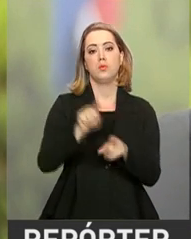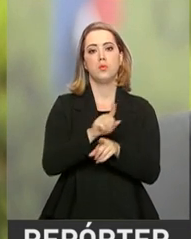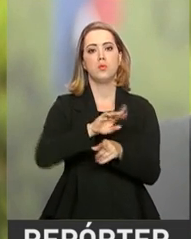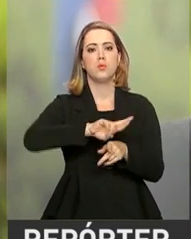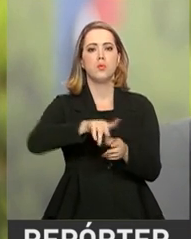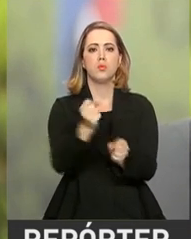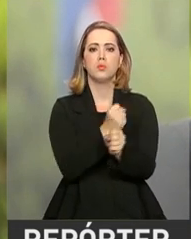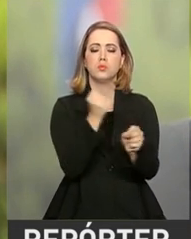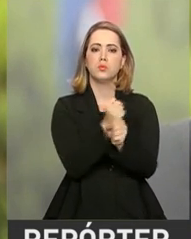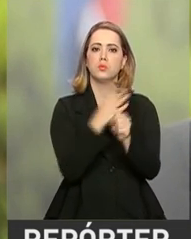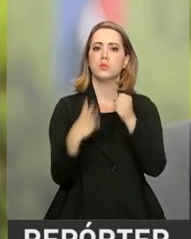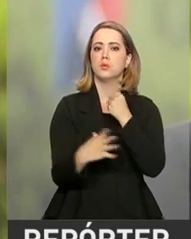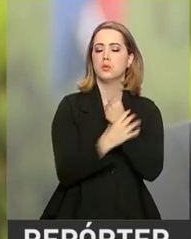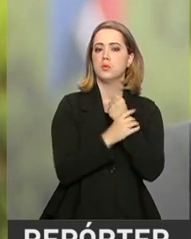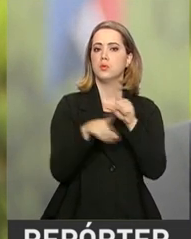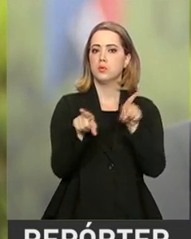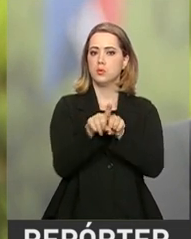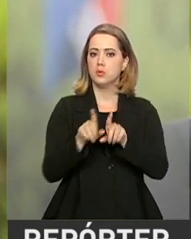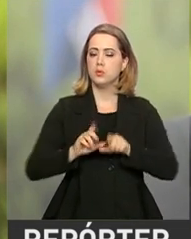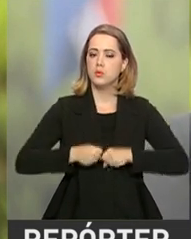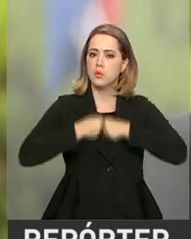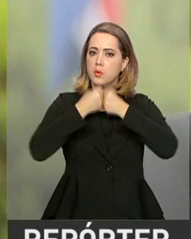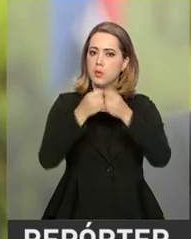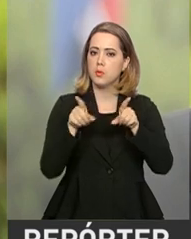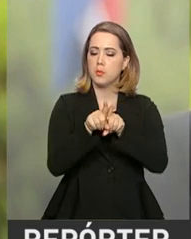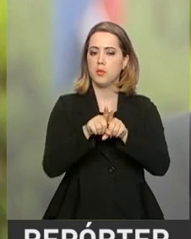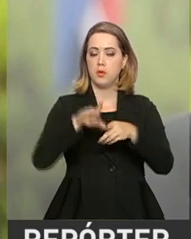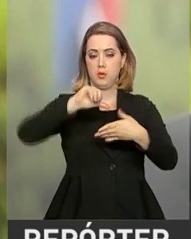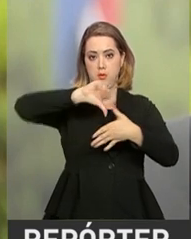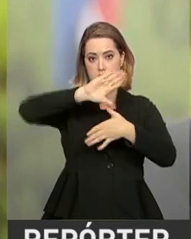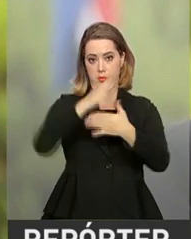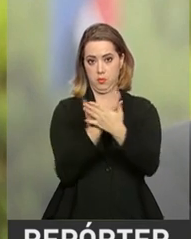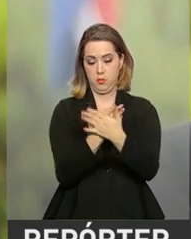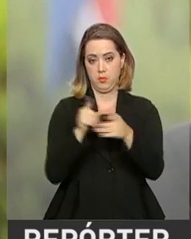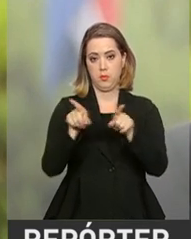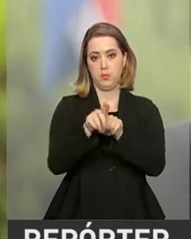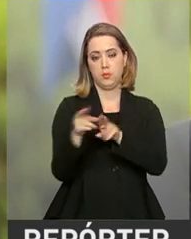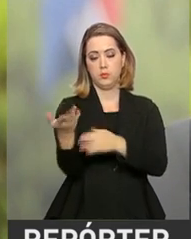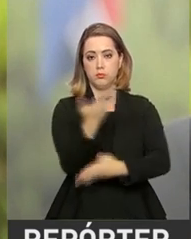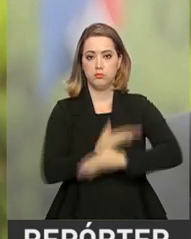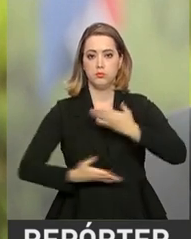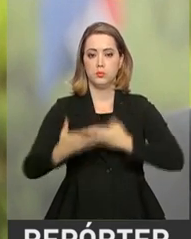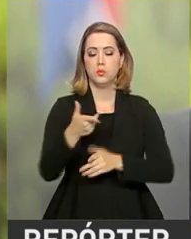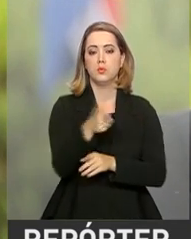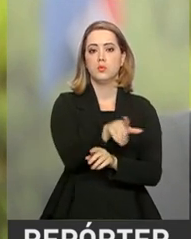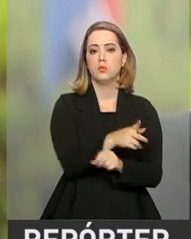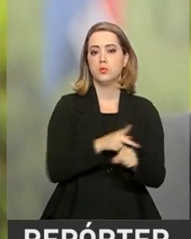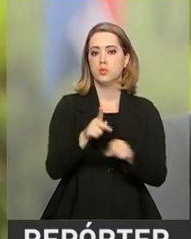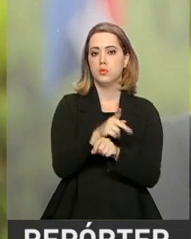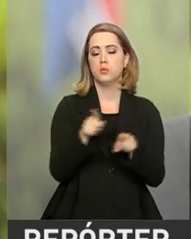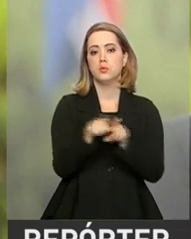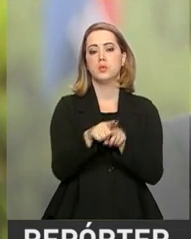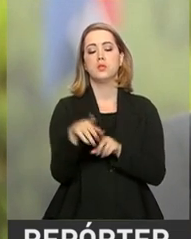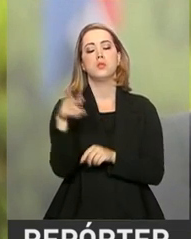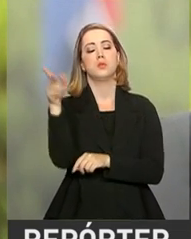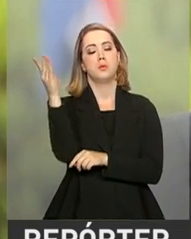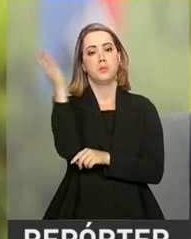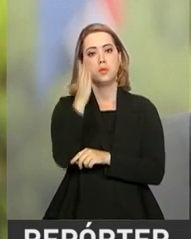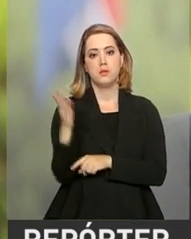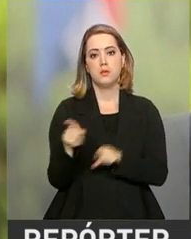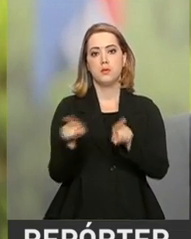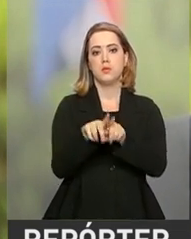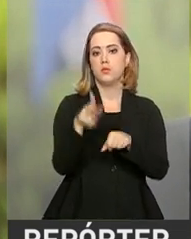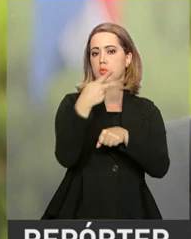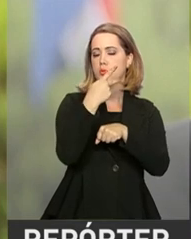segurança. Eles também vão tratar sobre o fortalecimento do Mercosul e as negociações externas do bloco. Brasil e Paraguai são